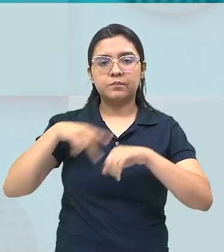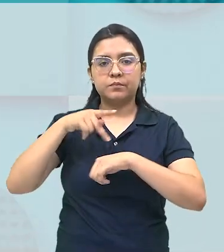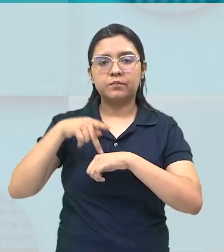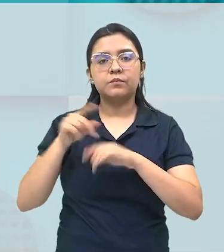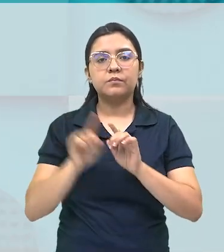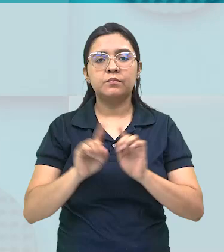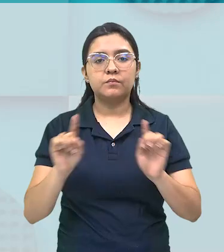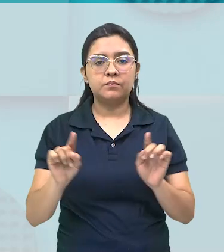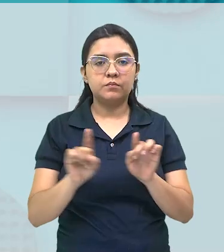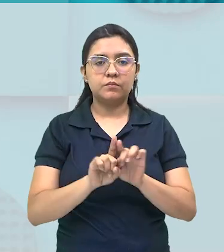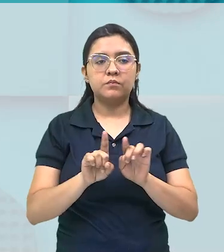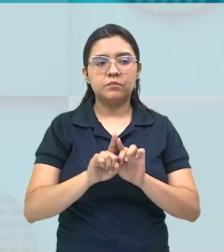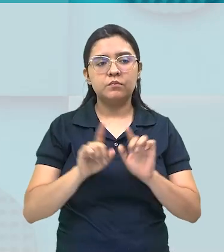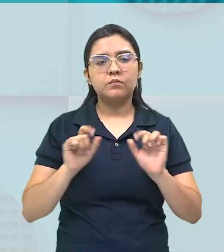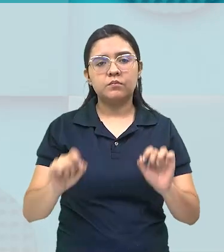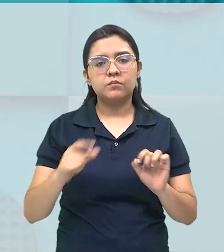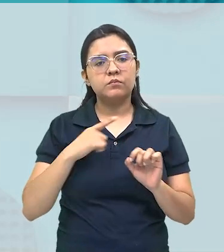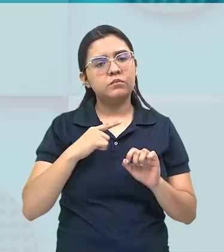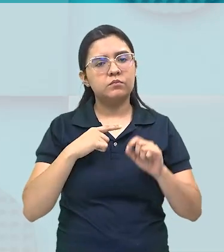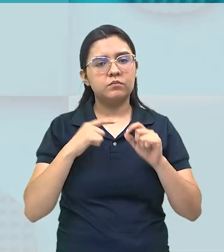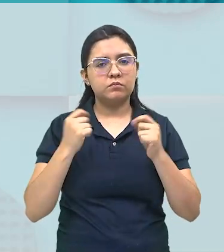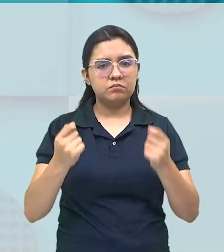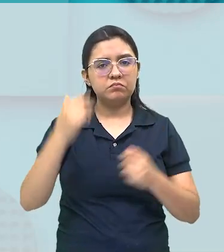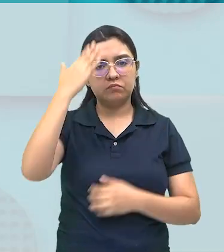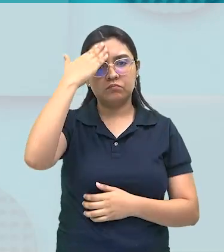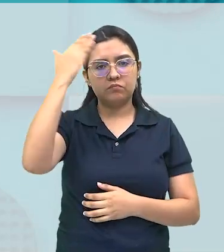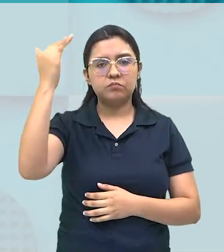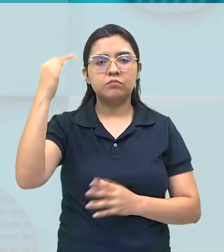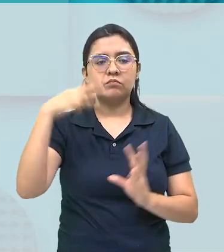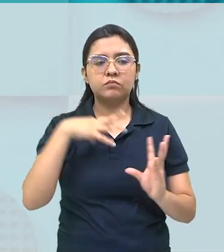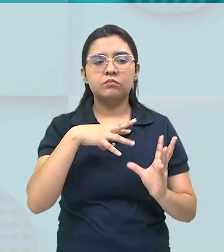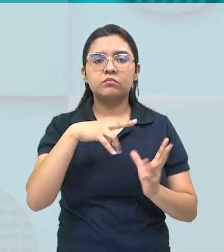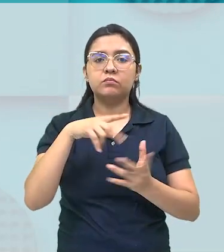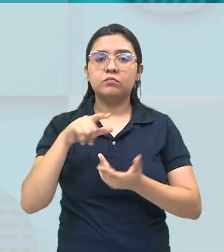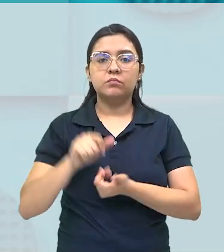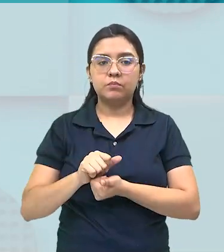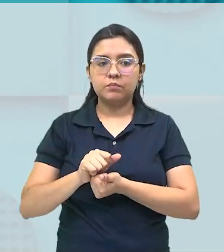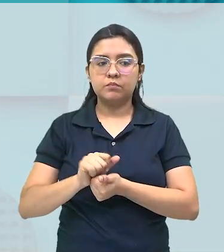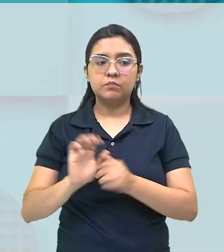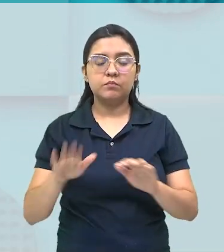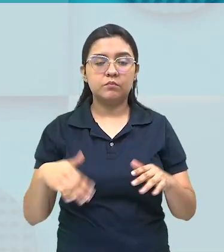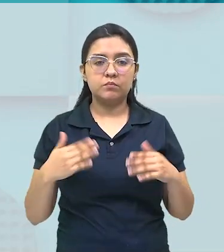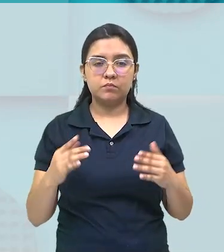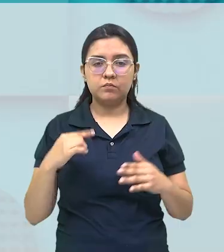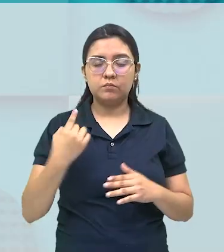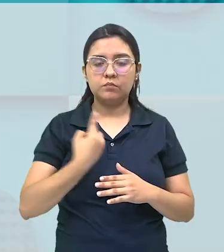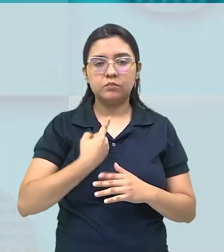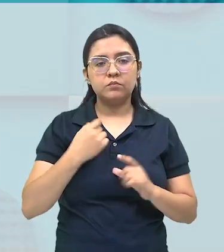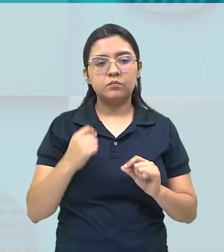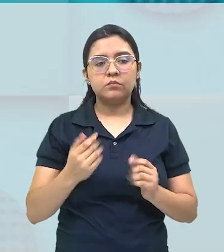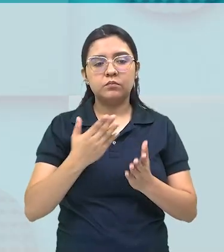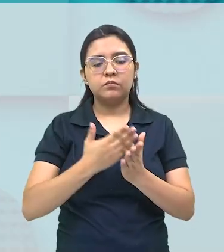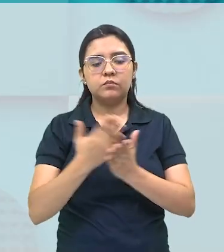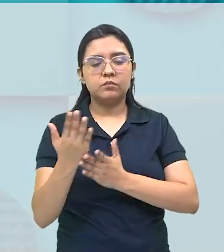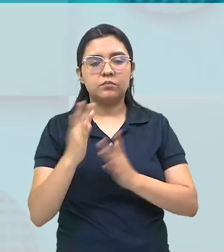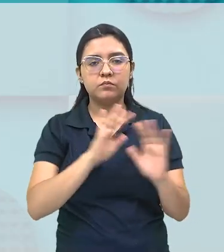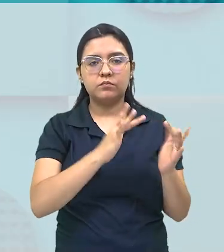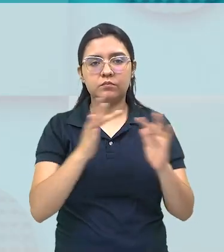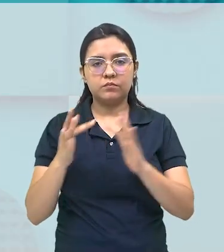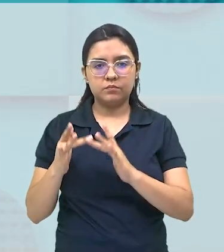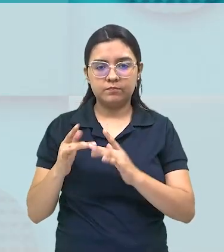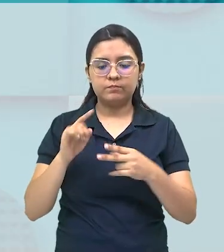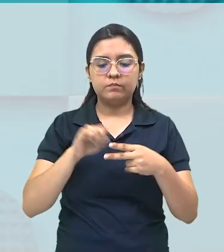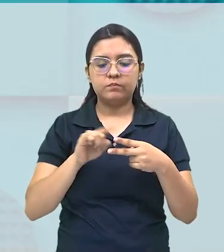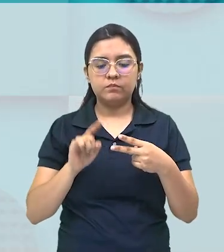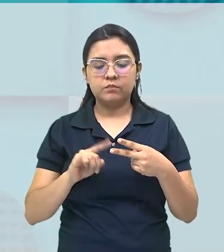mas também estão ganhando cada vez mais popularidade no mundo inteiro. Então, para a gente contextualizar essas